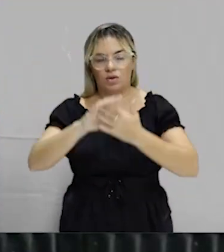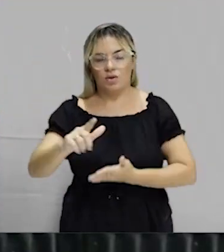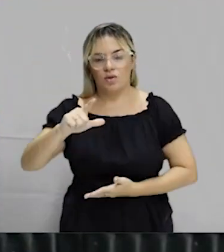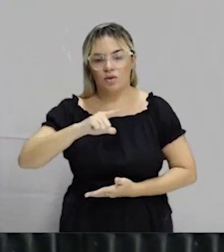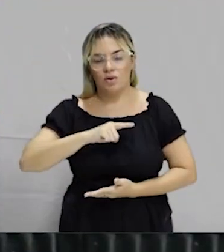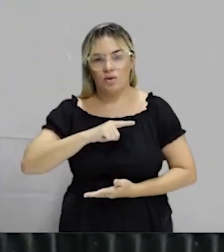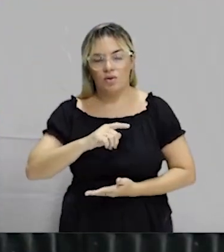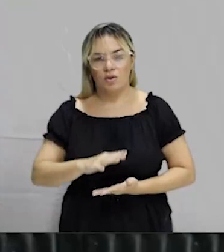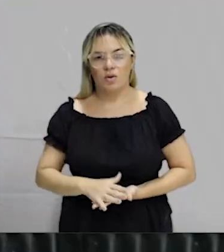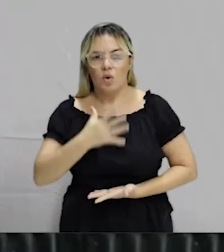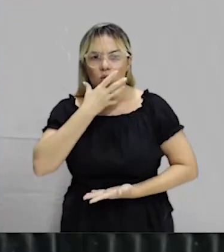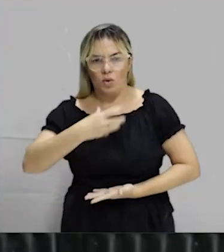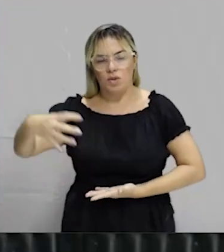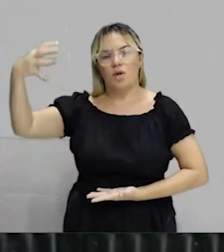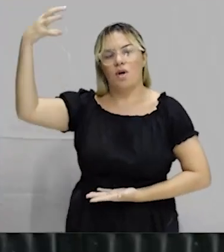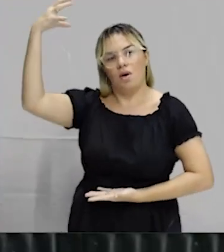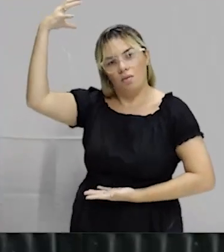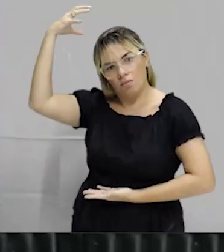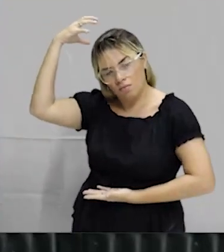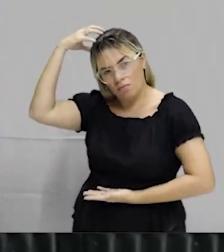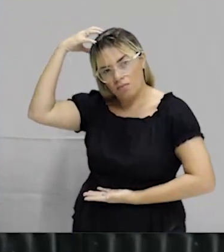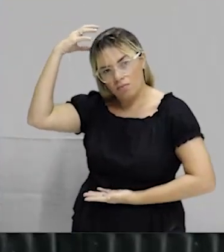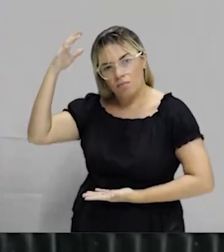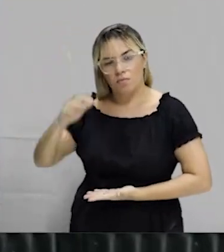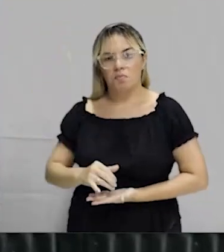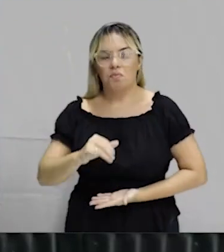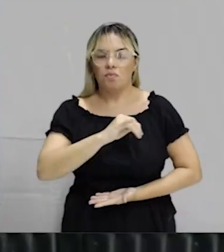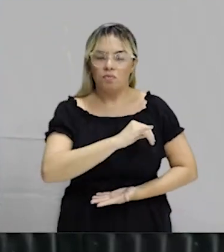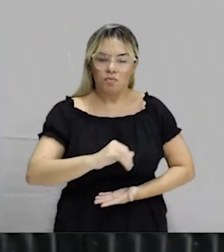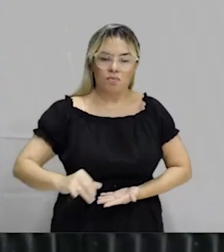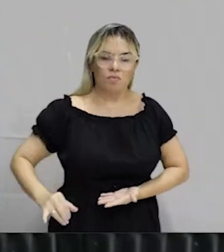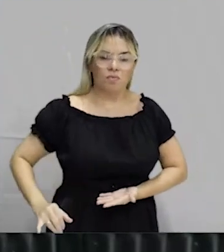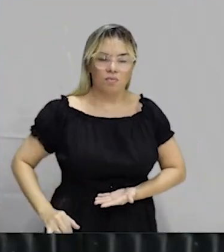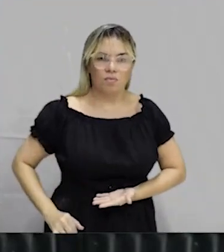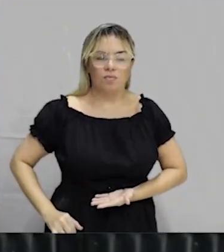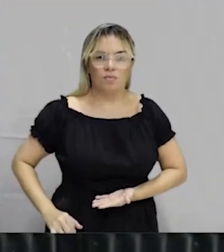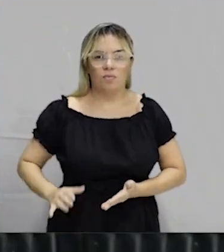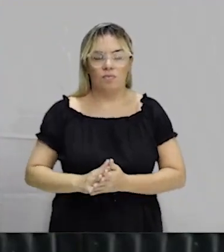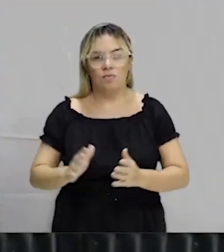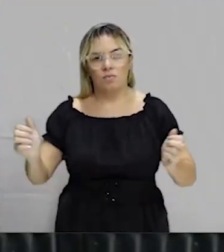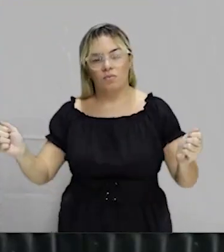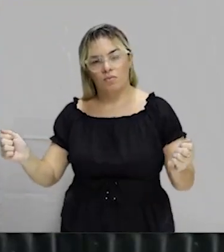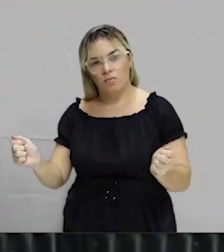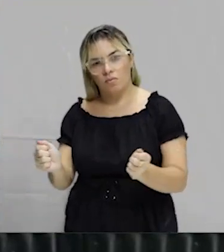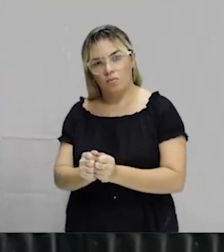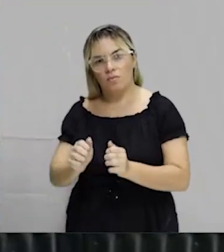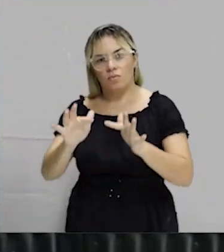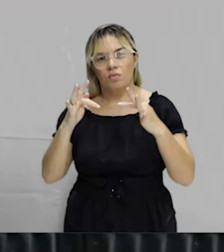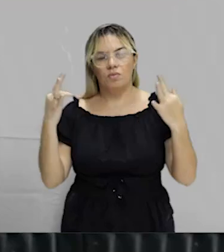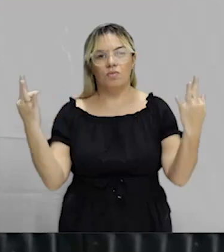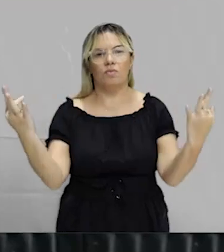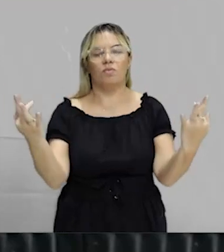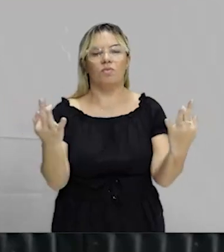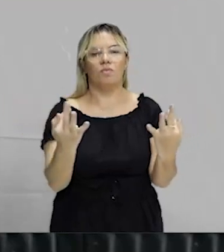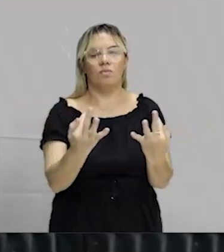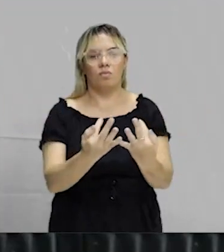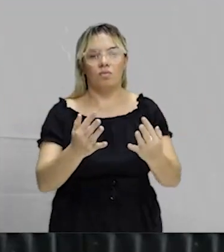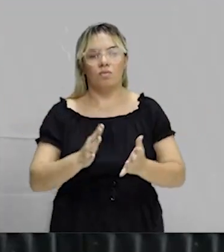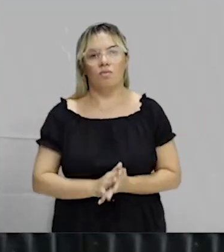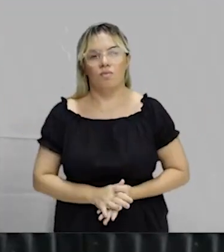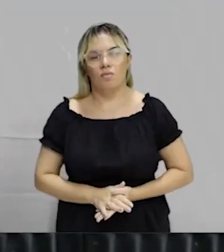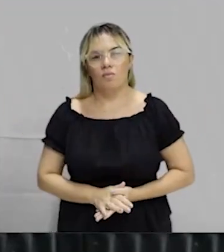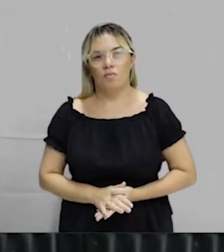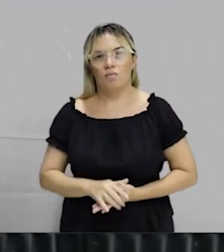colocar os monarcas, os imperadores, juntamente com os seus familiares.